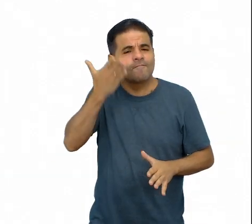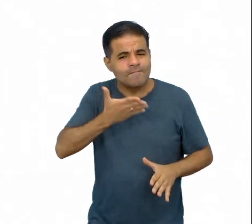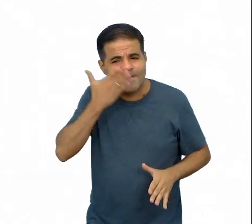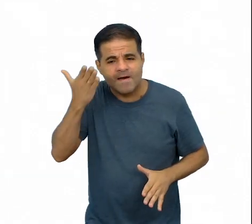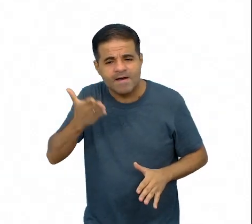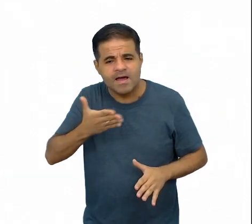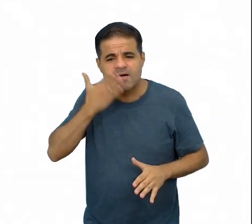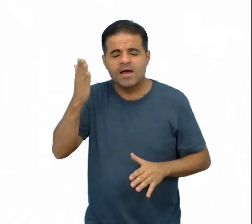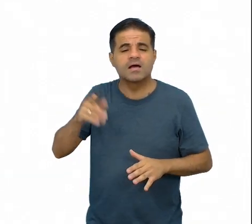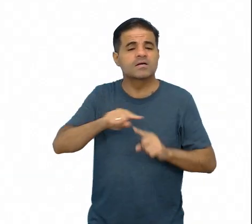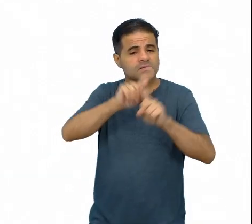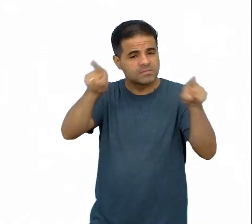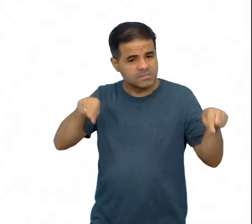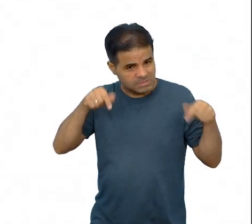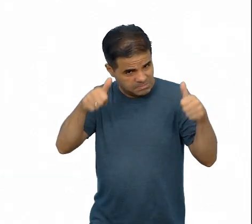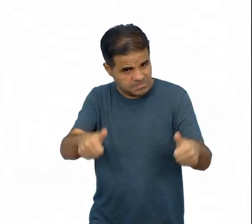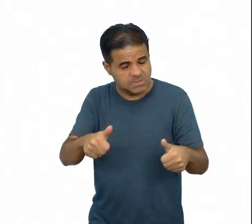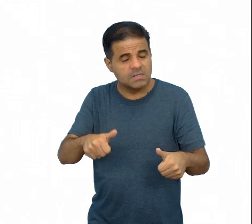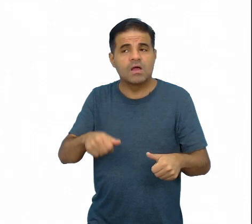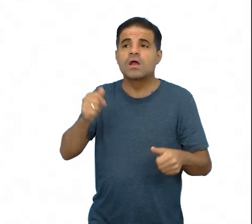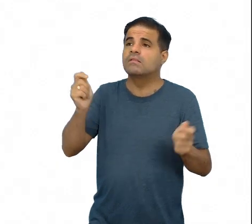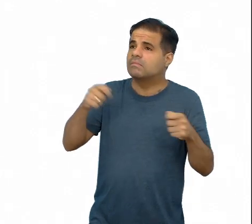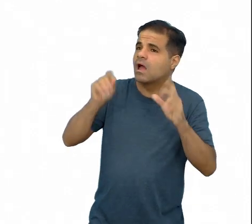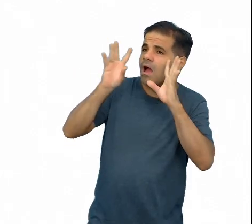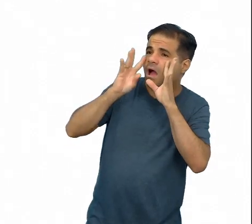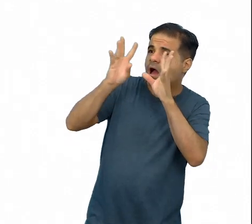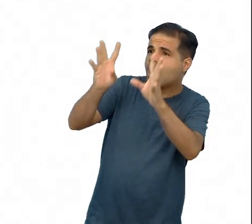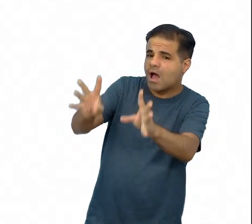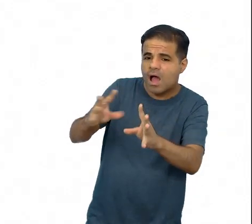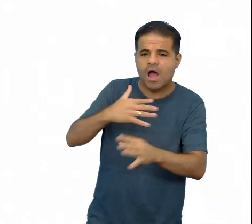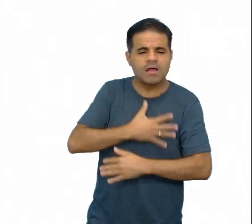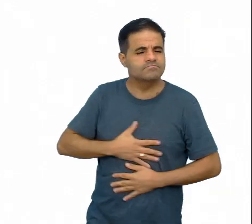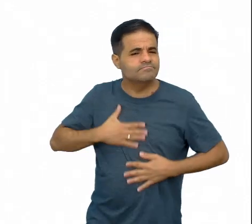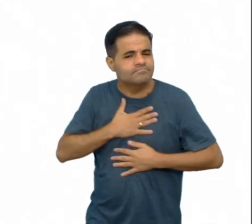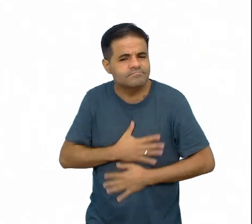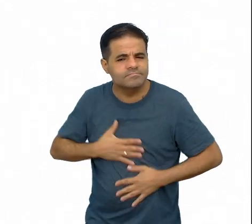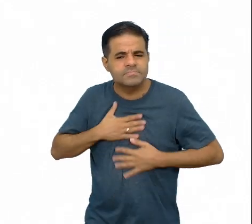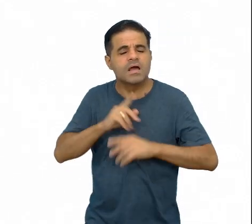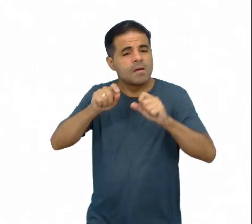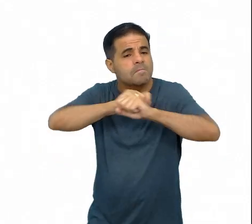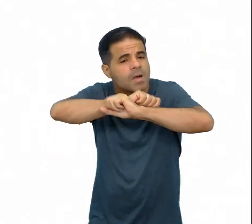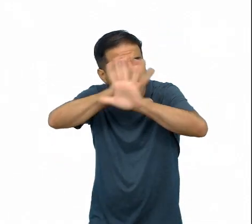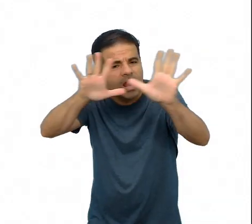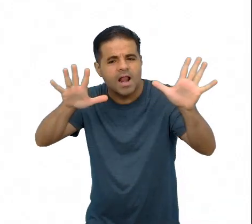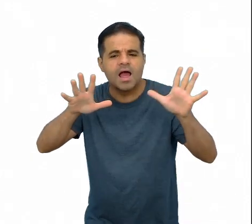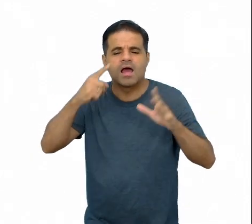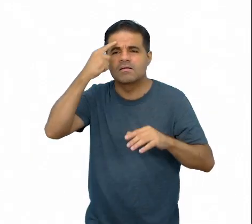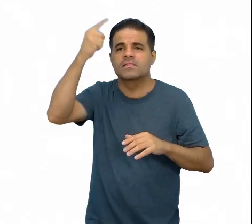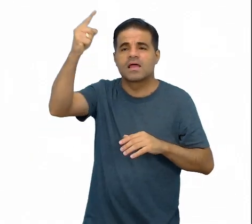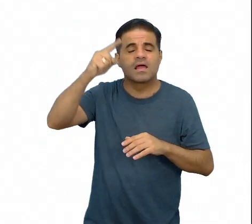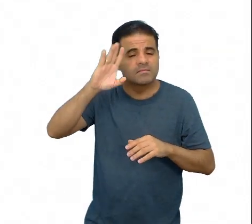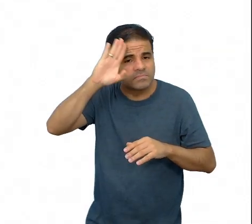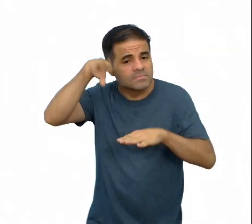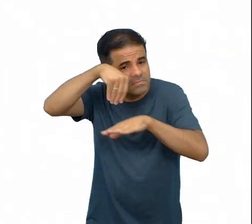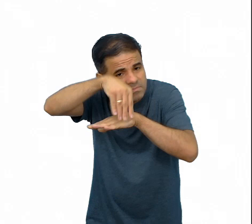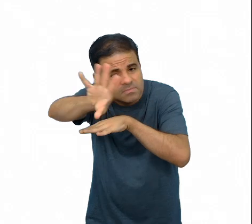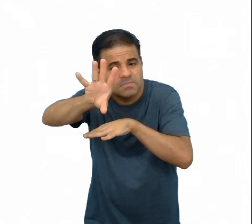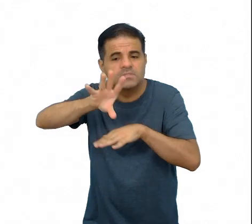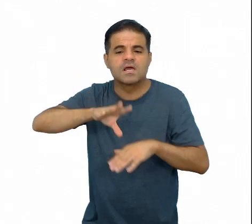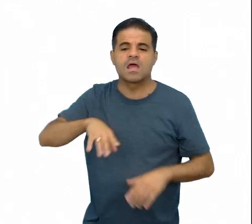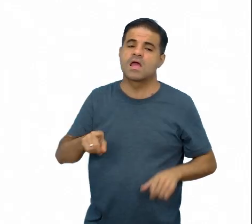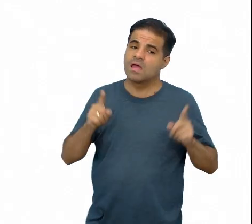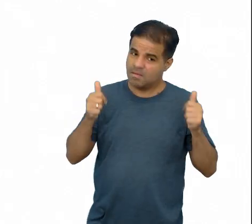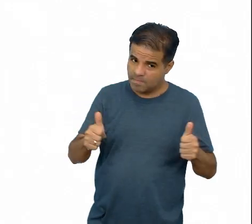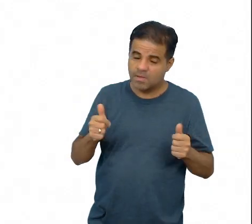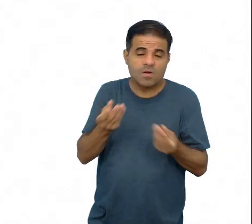para entender, né, gostoso ouvi-la, tá, fica bem claro a ideia principal da metodologia ativa